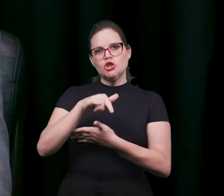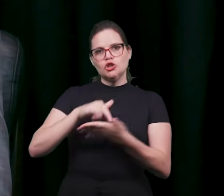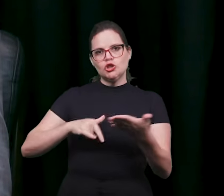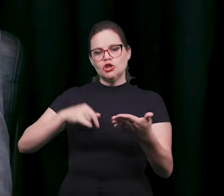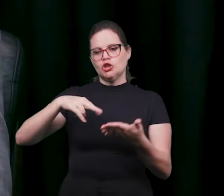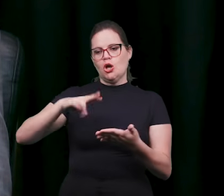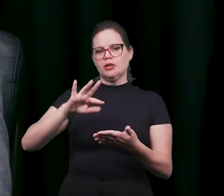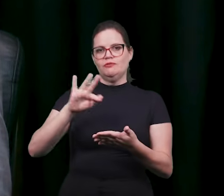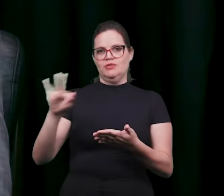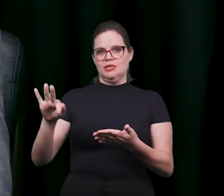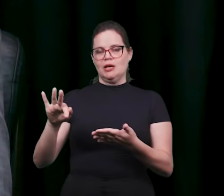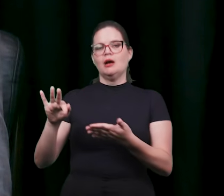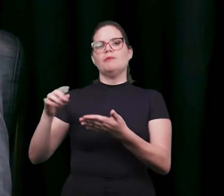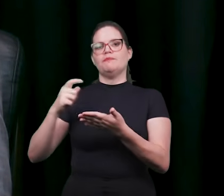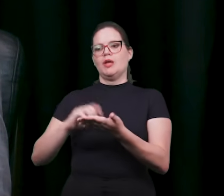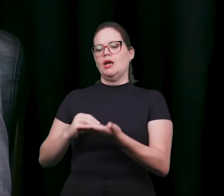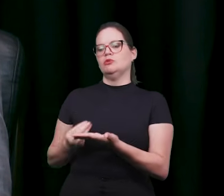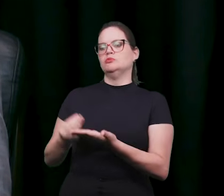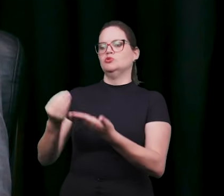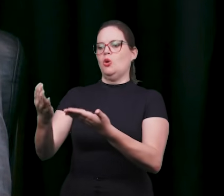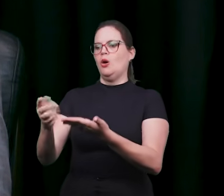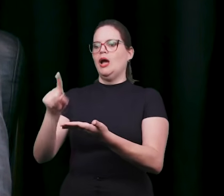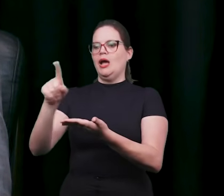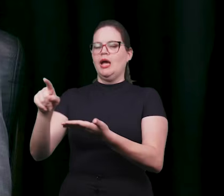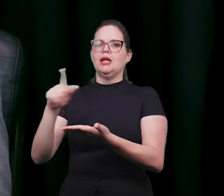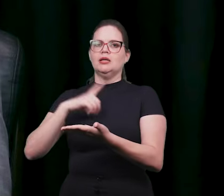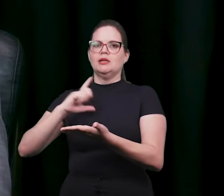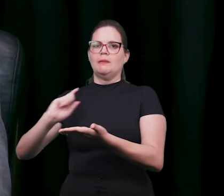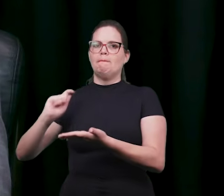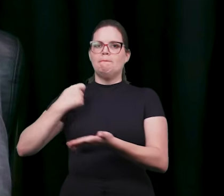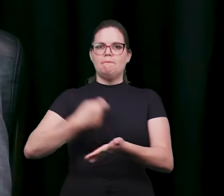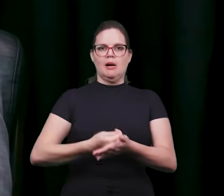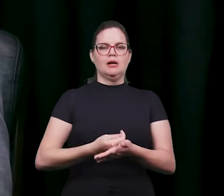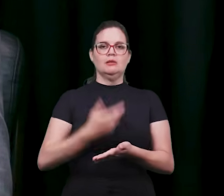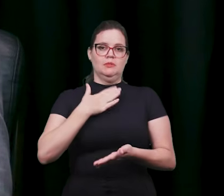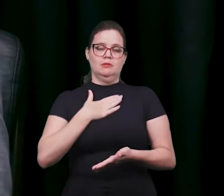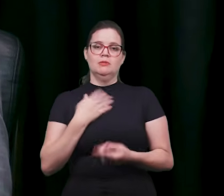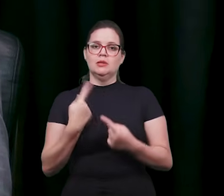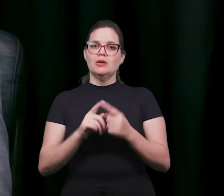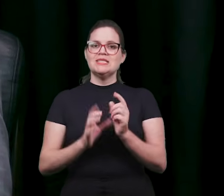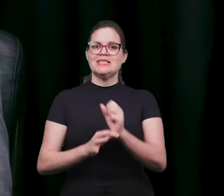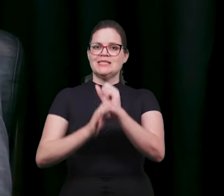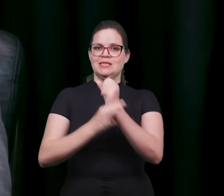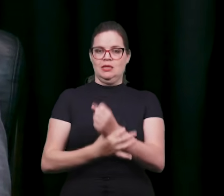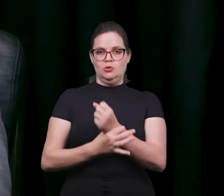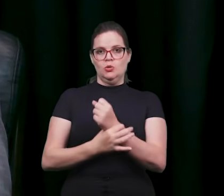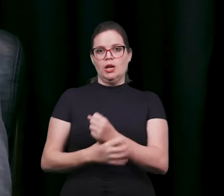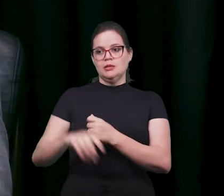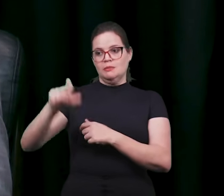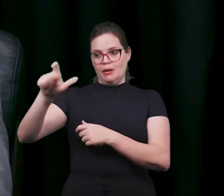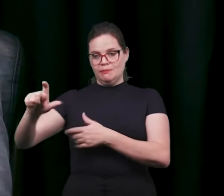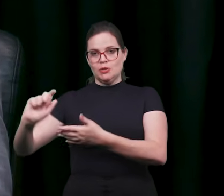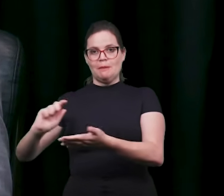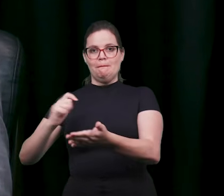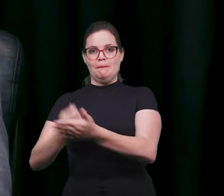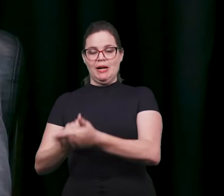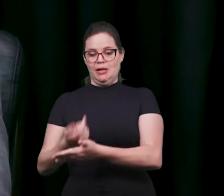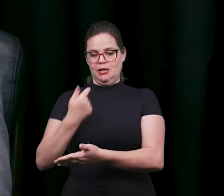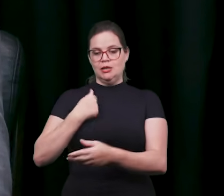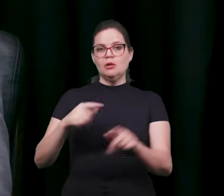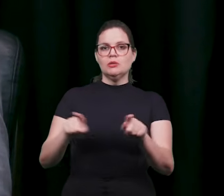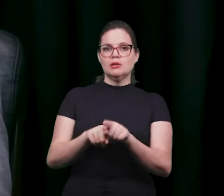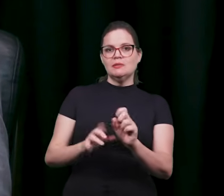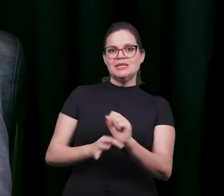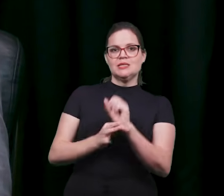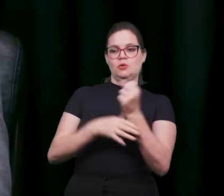segurança para quem me paga também, porque quando nós nos formalizamos, até o nosso preço se torna outro. Porque você tem